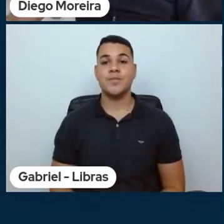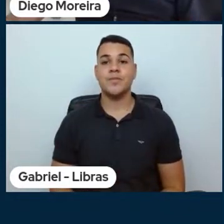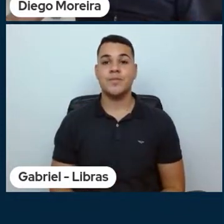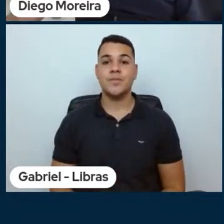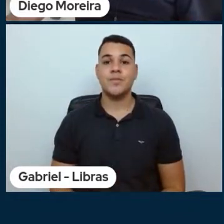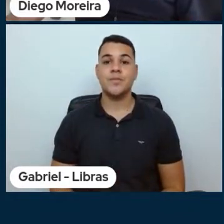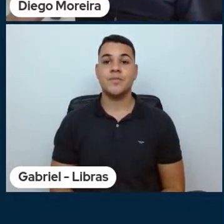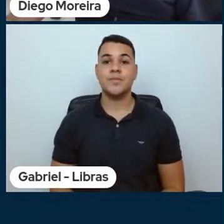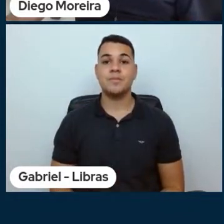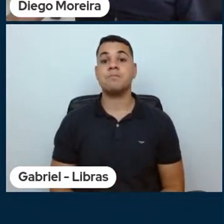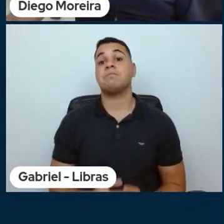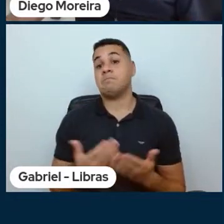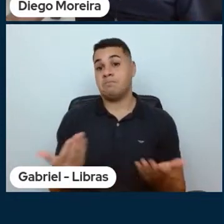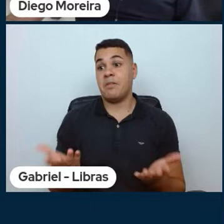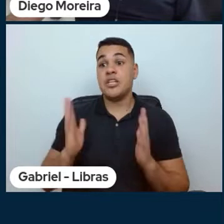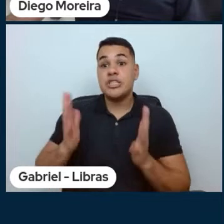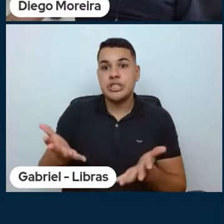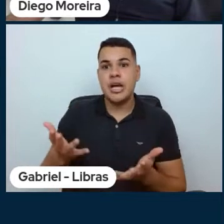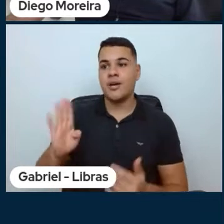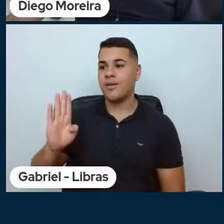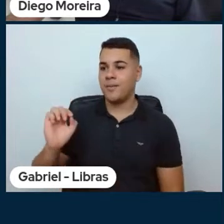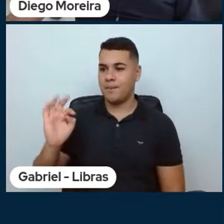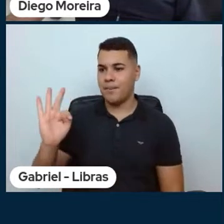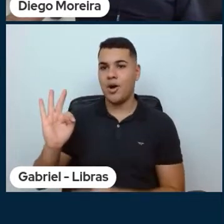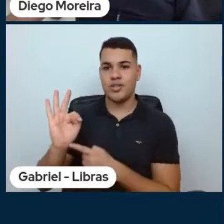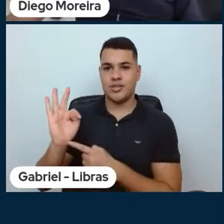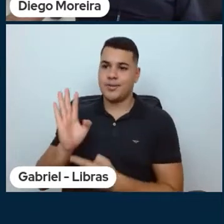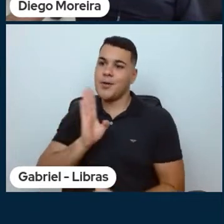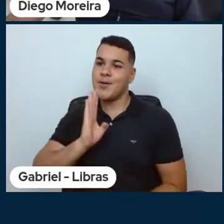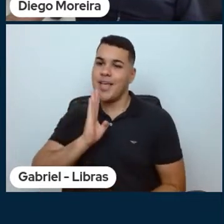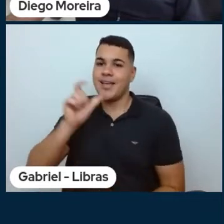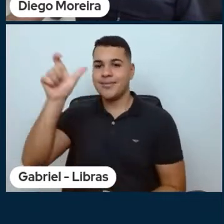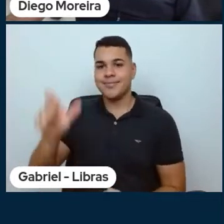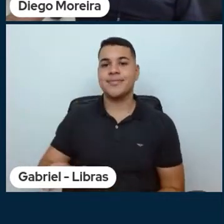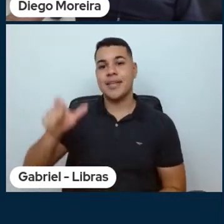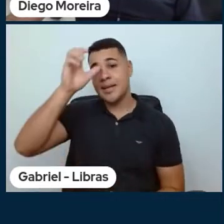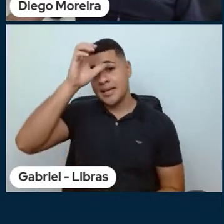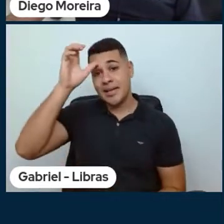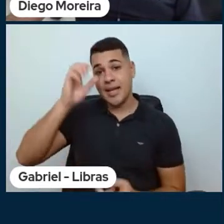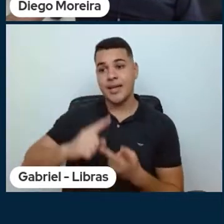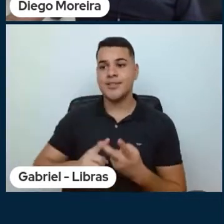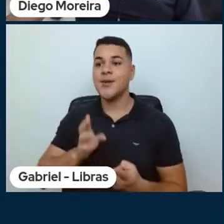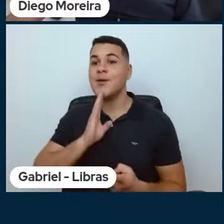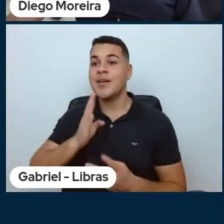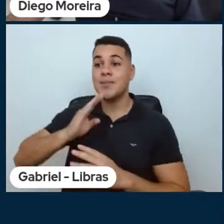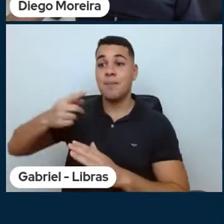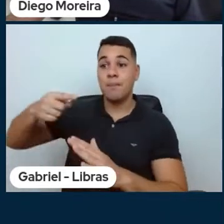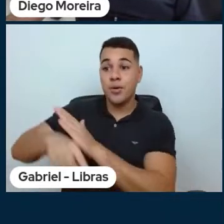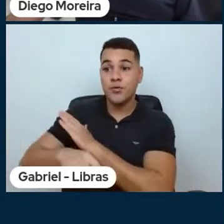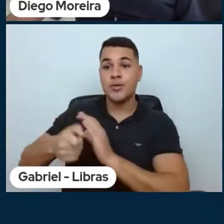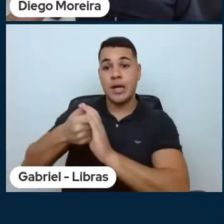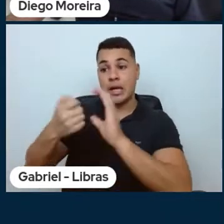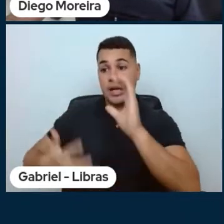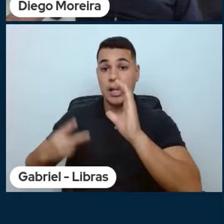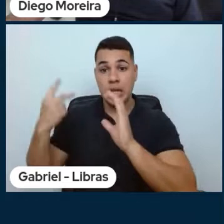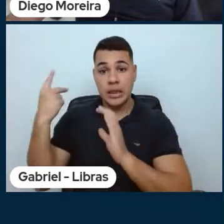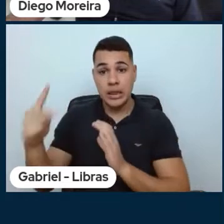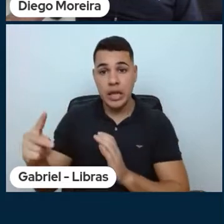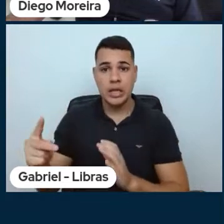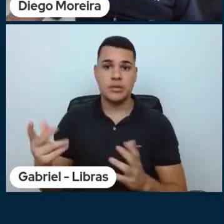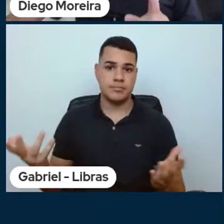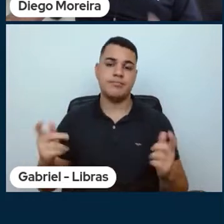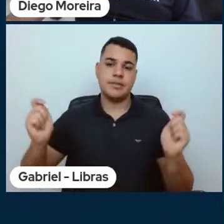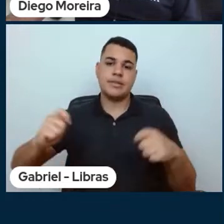E feito corretamente, né, e o esperado pelos usuários, né, quando feito corretamente, nossa abordagem com mensagens inteligentes e integração